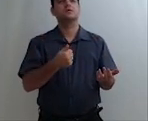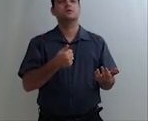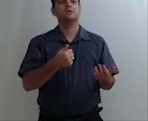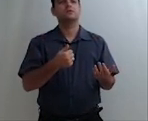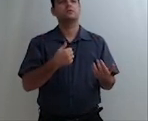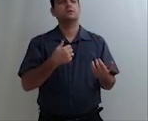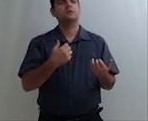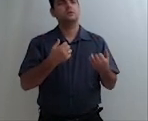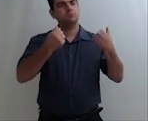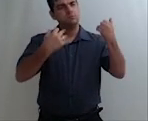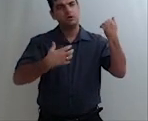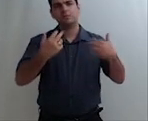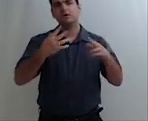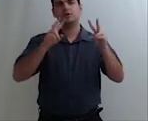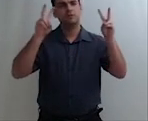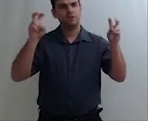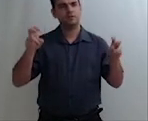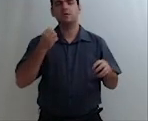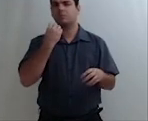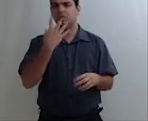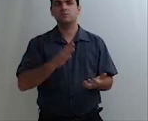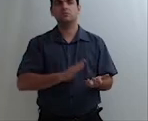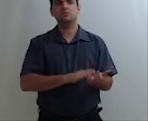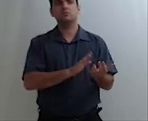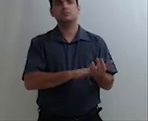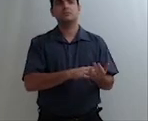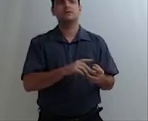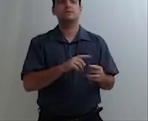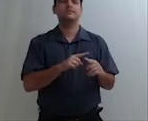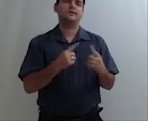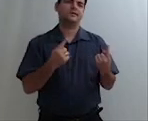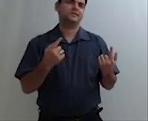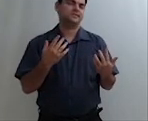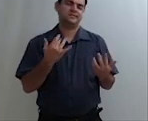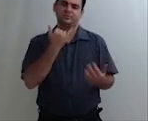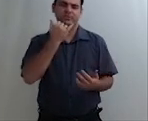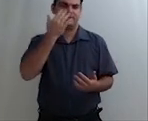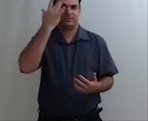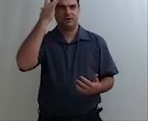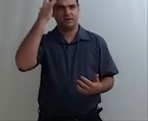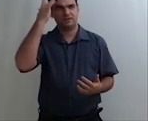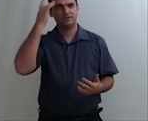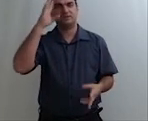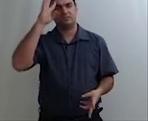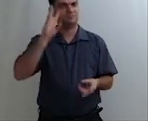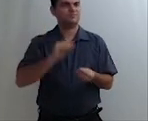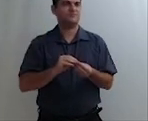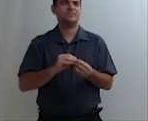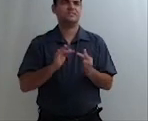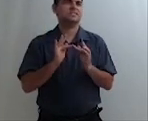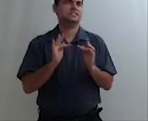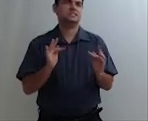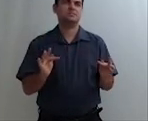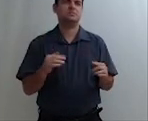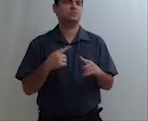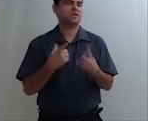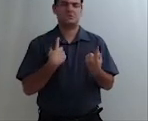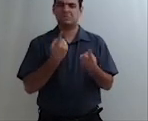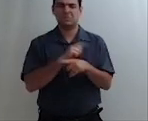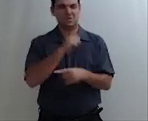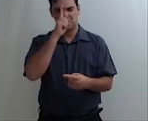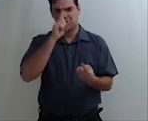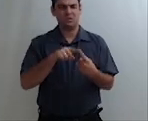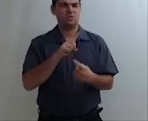abordagens sobre o caso mas eu de forma muito mais sintética vou me manifestar contrariamente